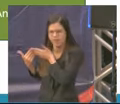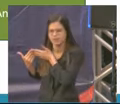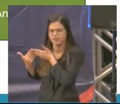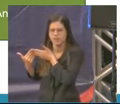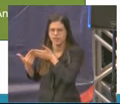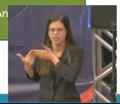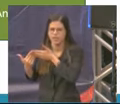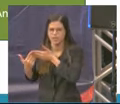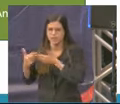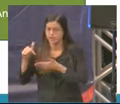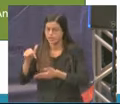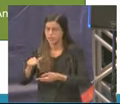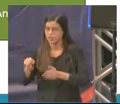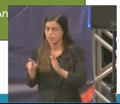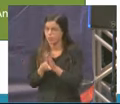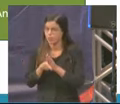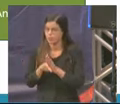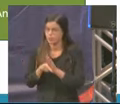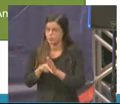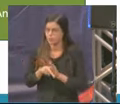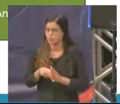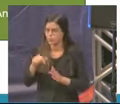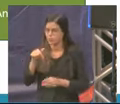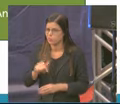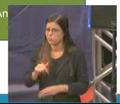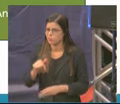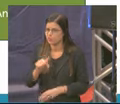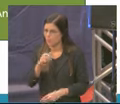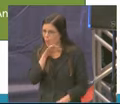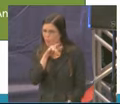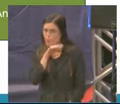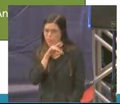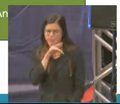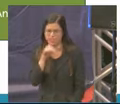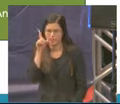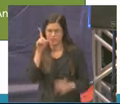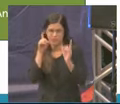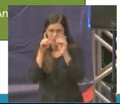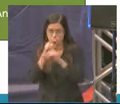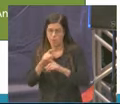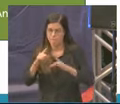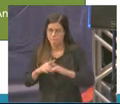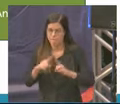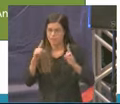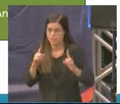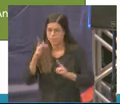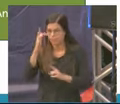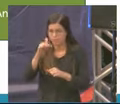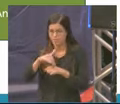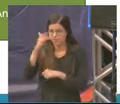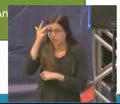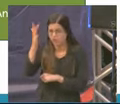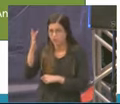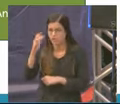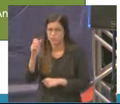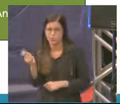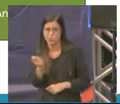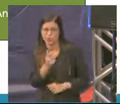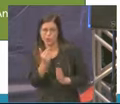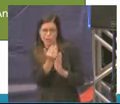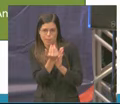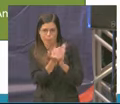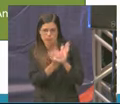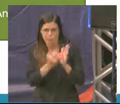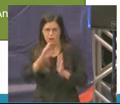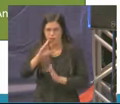Graphics. Esses softwares são todos uma porcariada nojenta, mas são muito mais fáceis do que programar em código. E